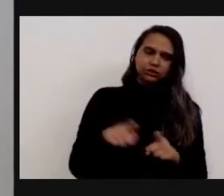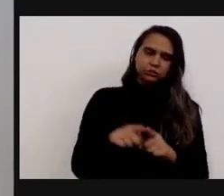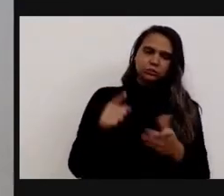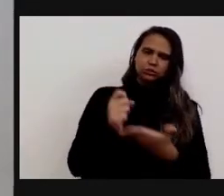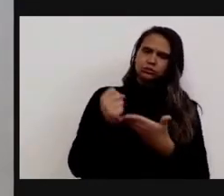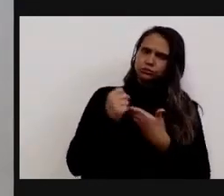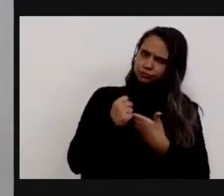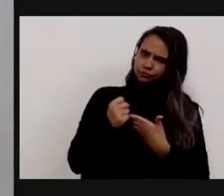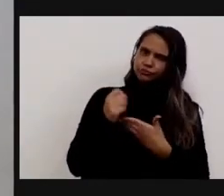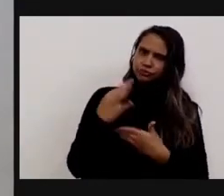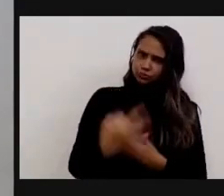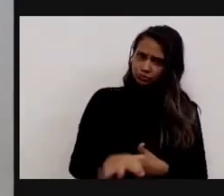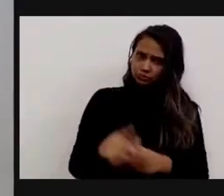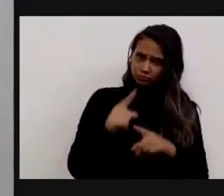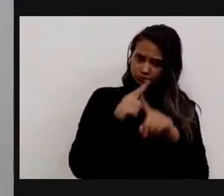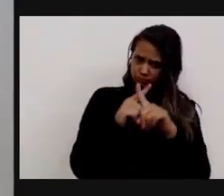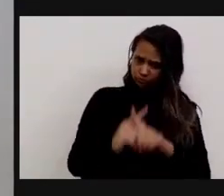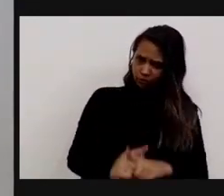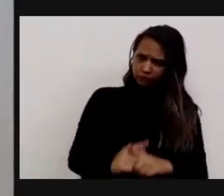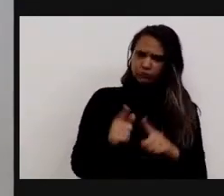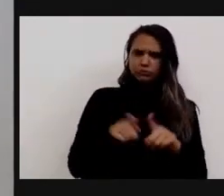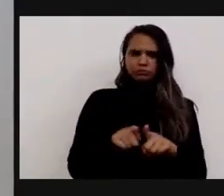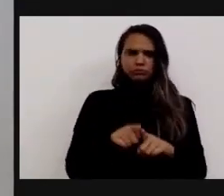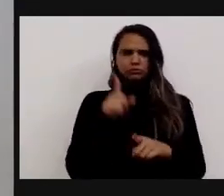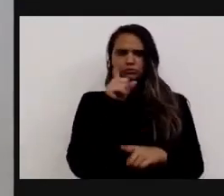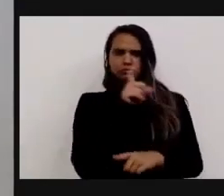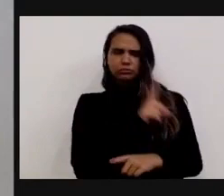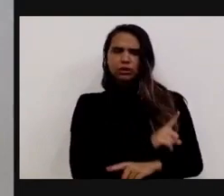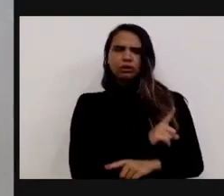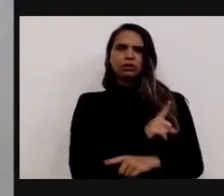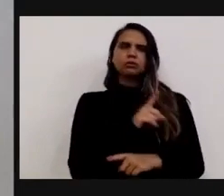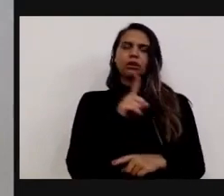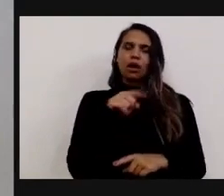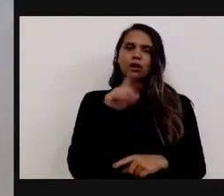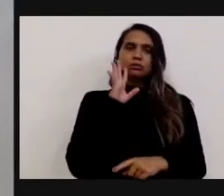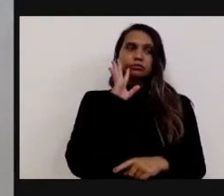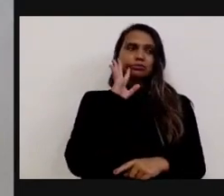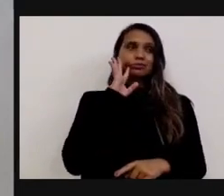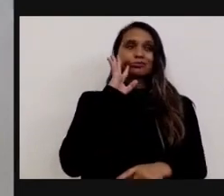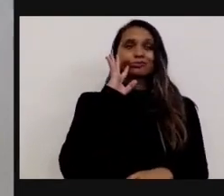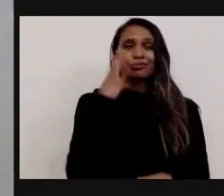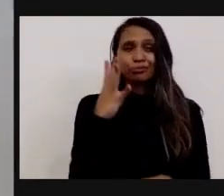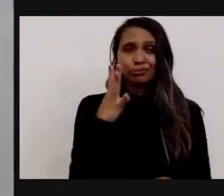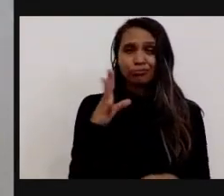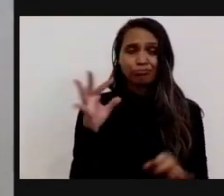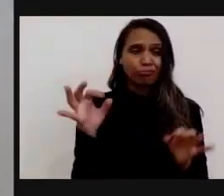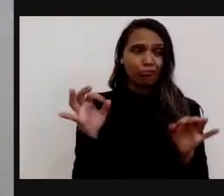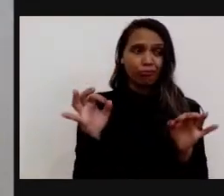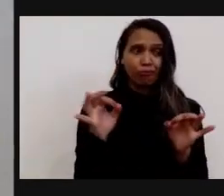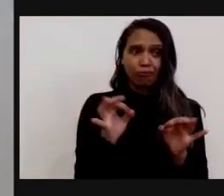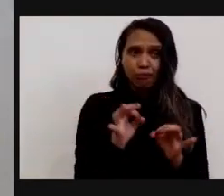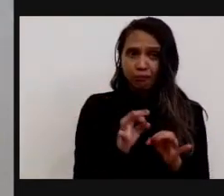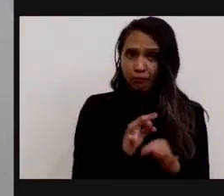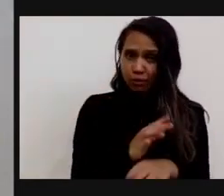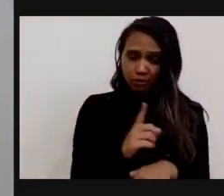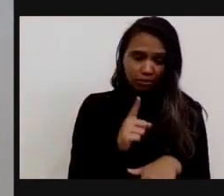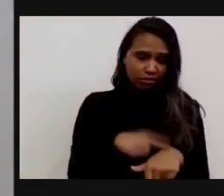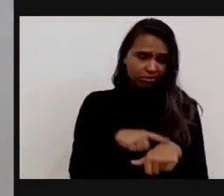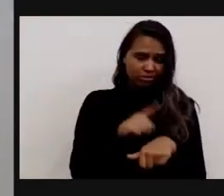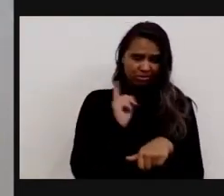ajude né nos nossos desafios nas nossas dificuldades a solução empacotada que vem